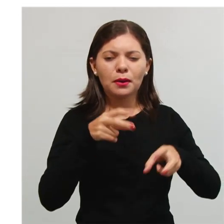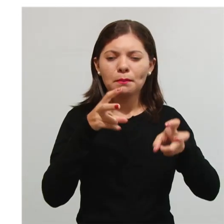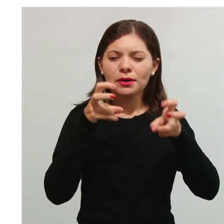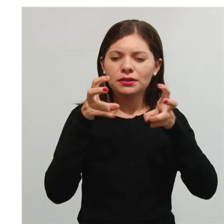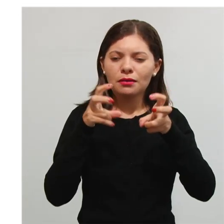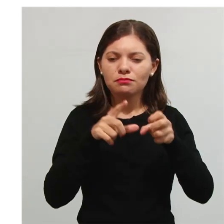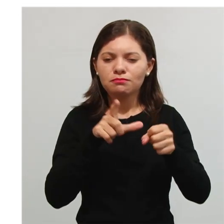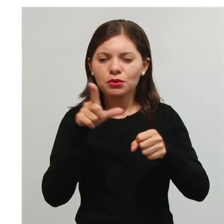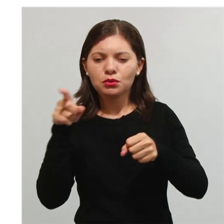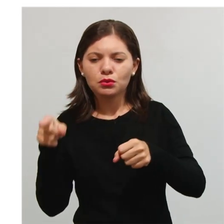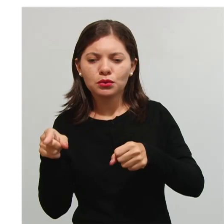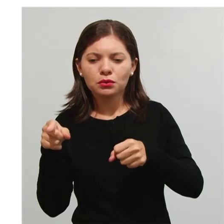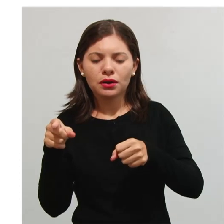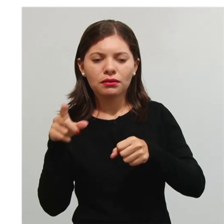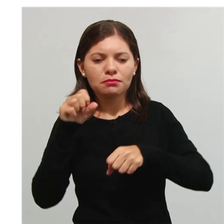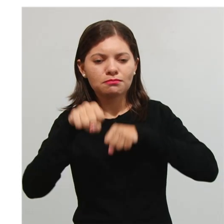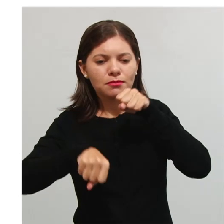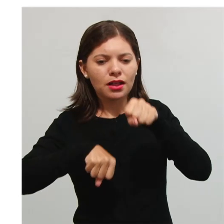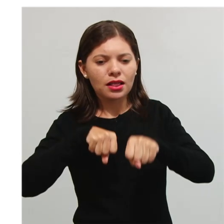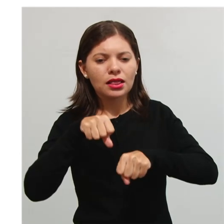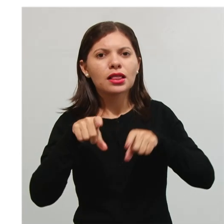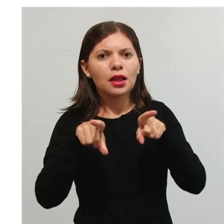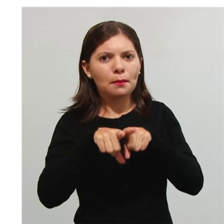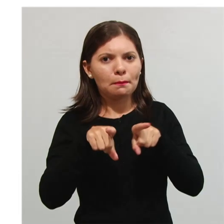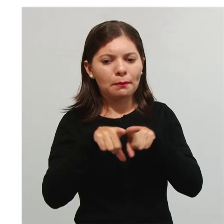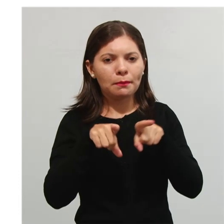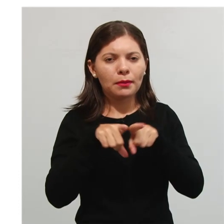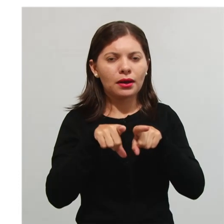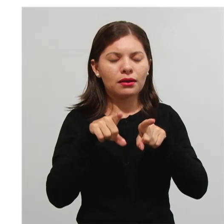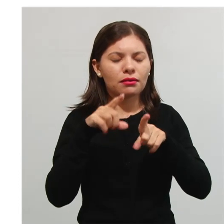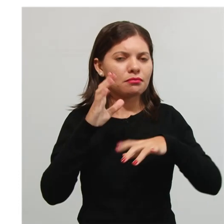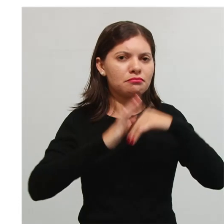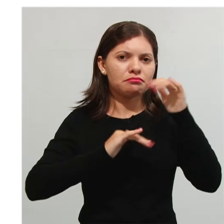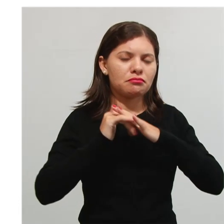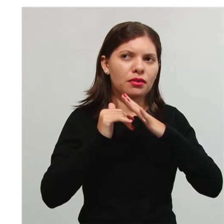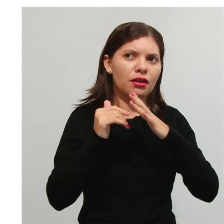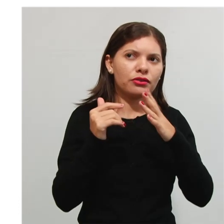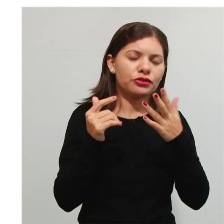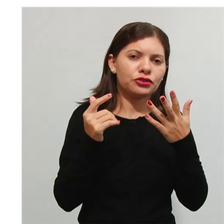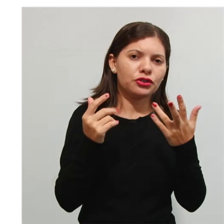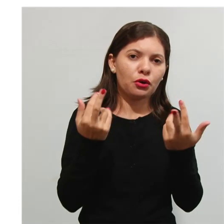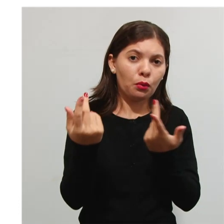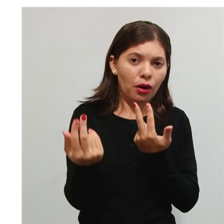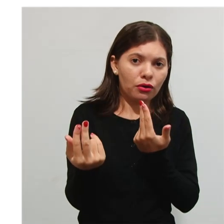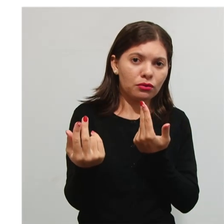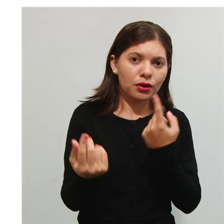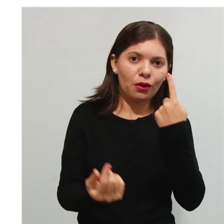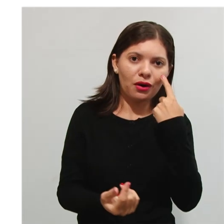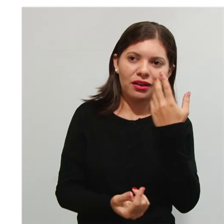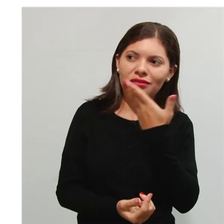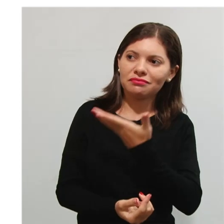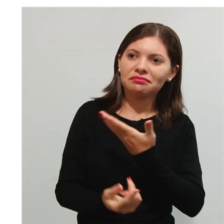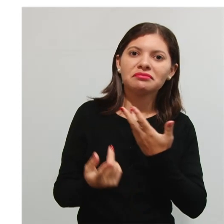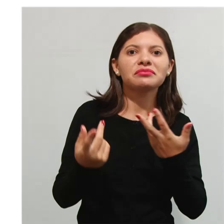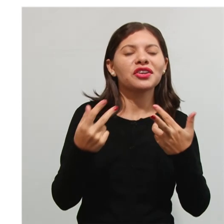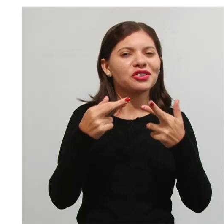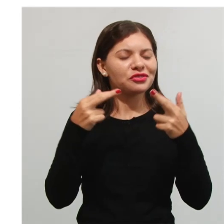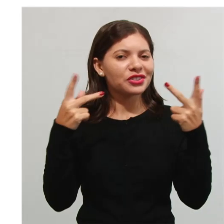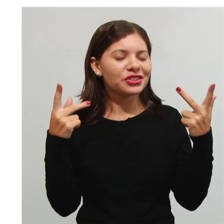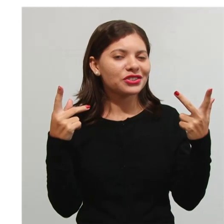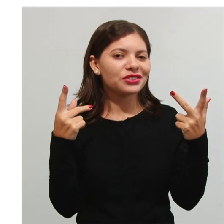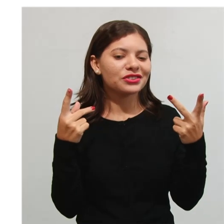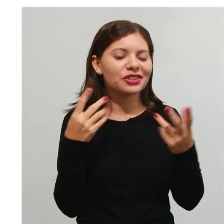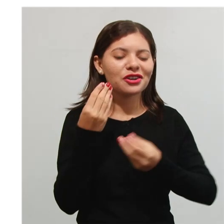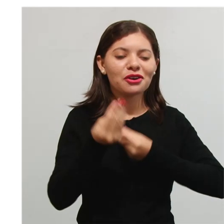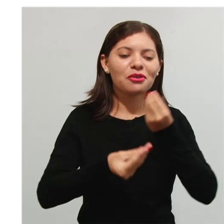lado, ela também é uma bicicleta, ela tem a mesma função de uma bicicleta, só que olha só como ela foi feita de forma diferente. Ela foi